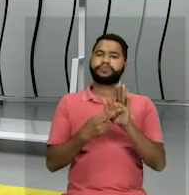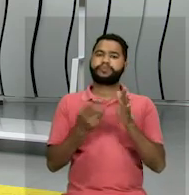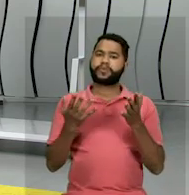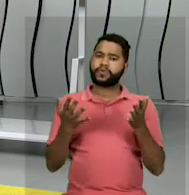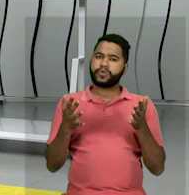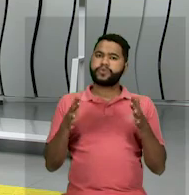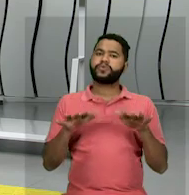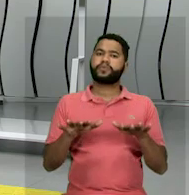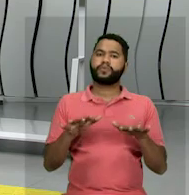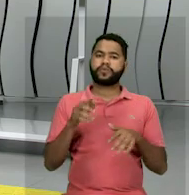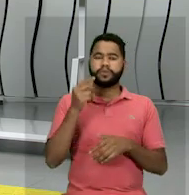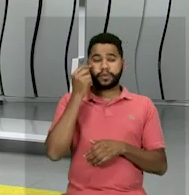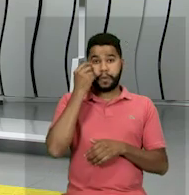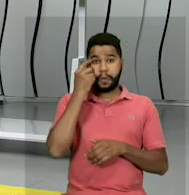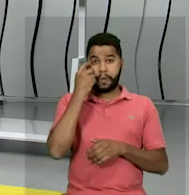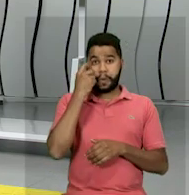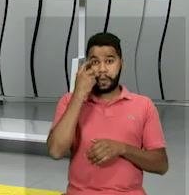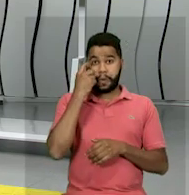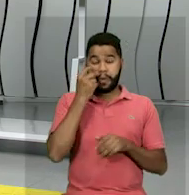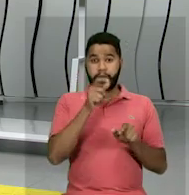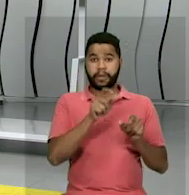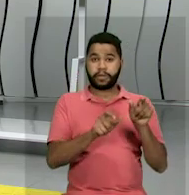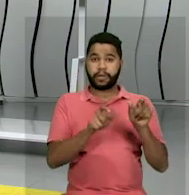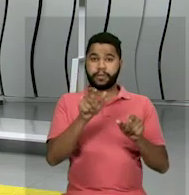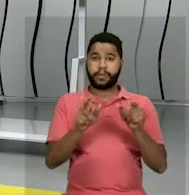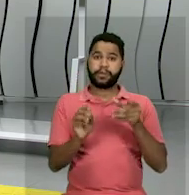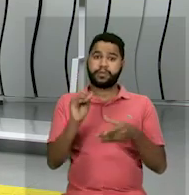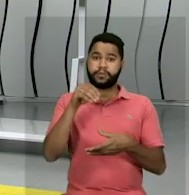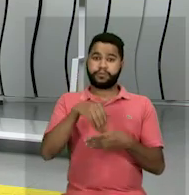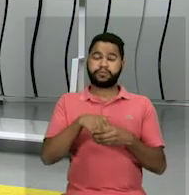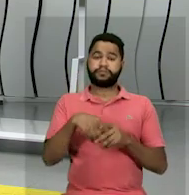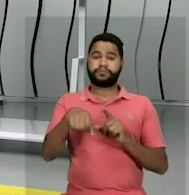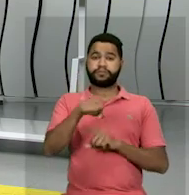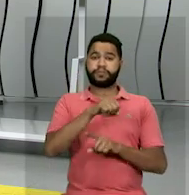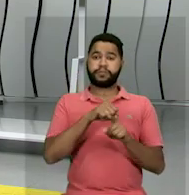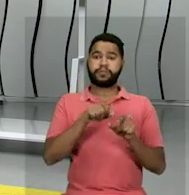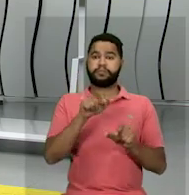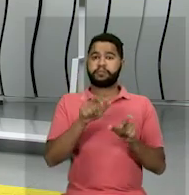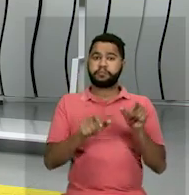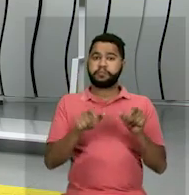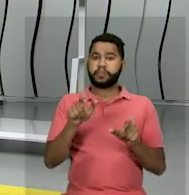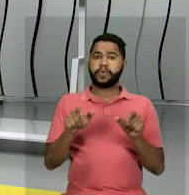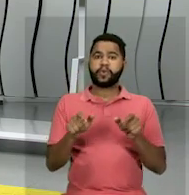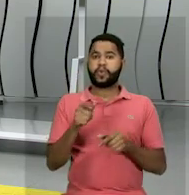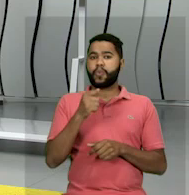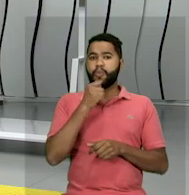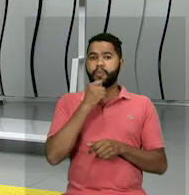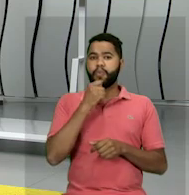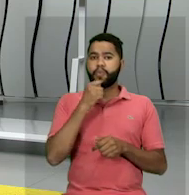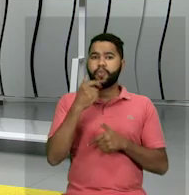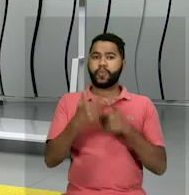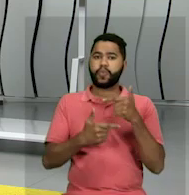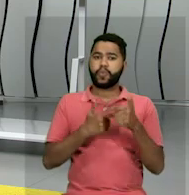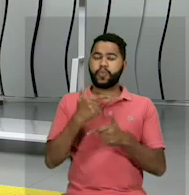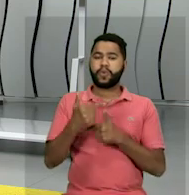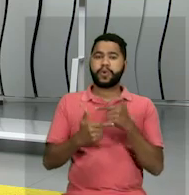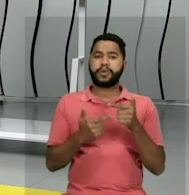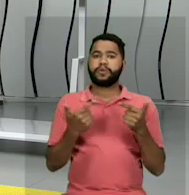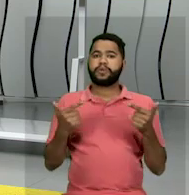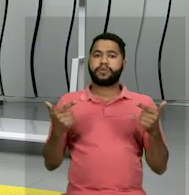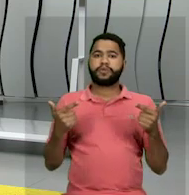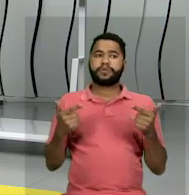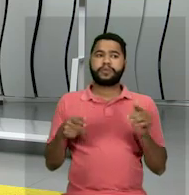inclusão, né, das pessoas dentro dessa sociedade. Aqueles que não estavam trabalhando, aqueles que não tinham